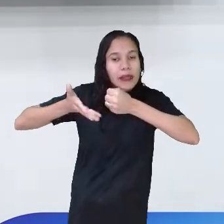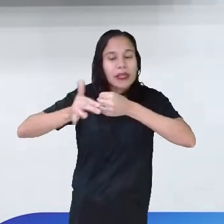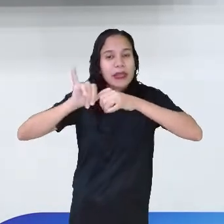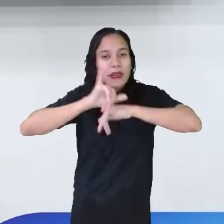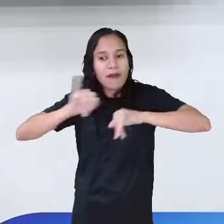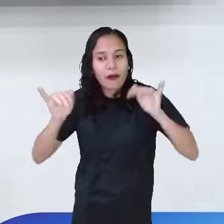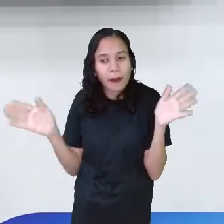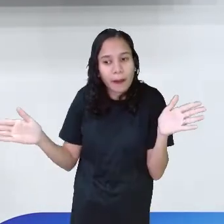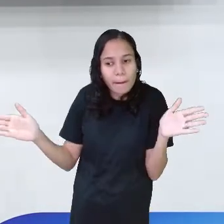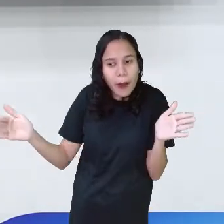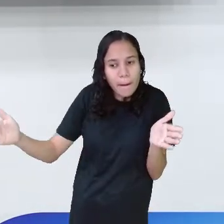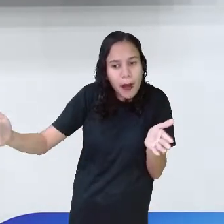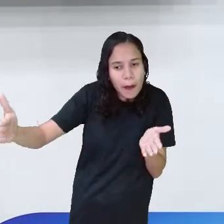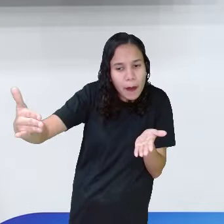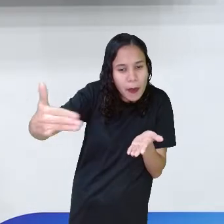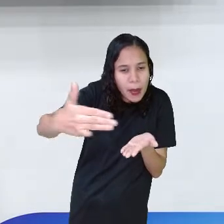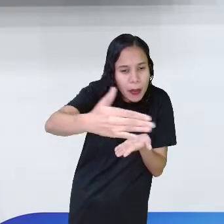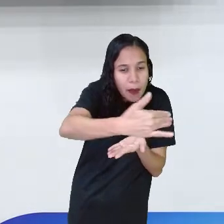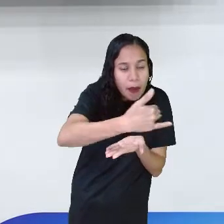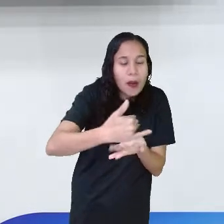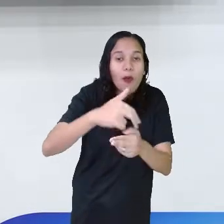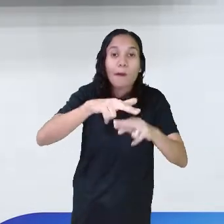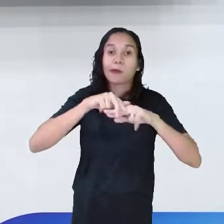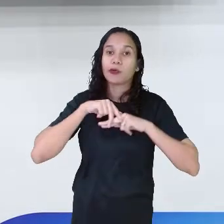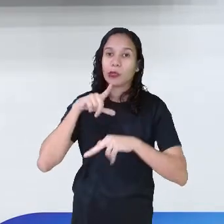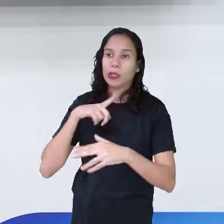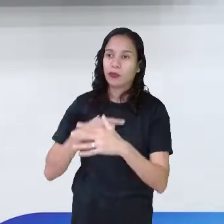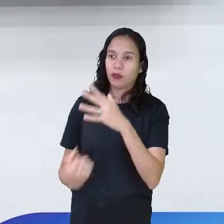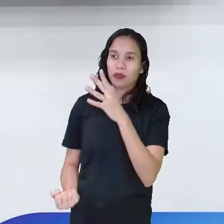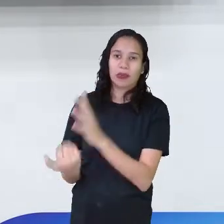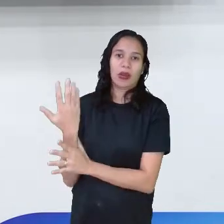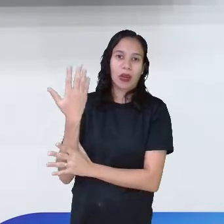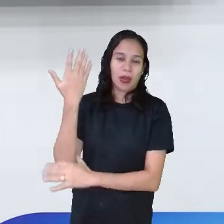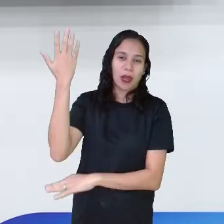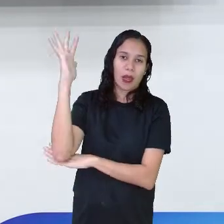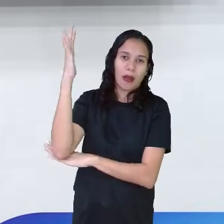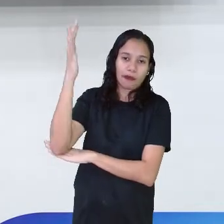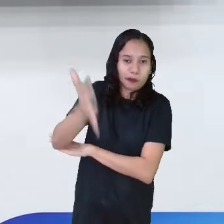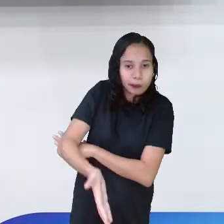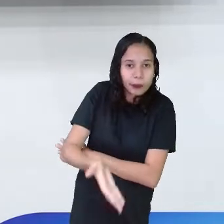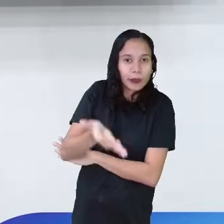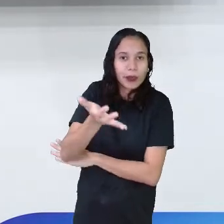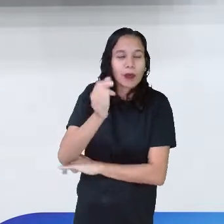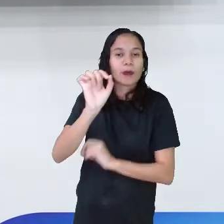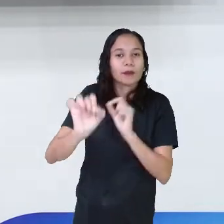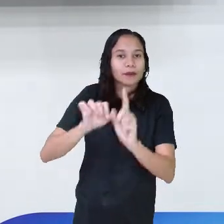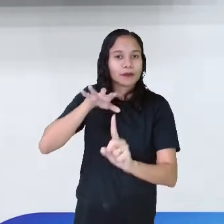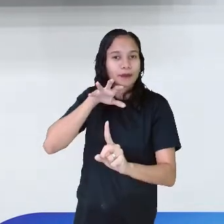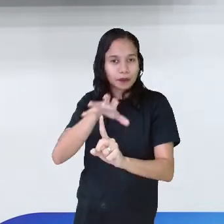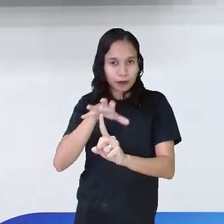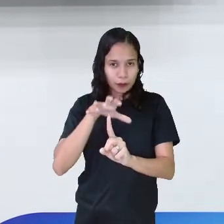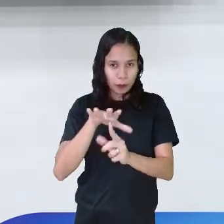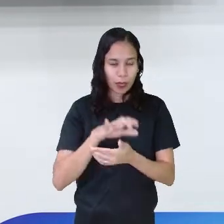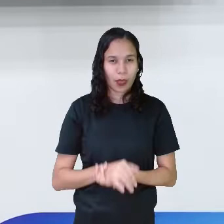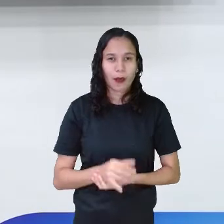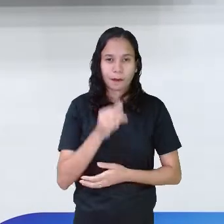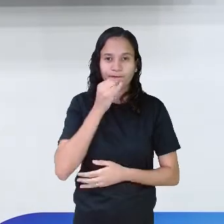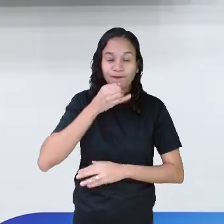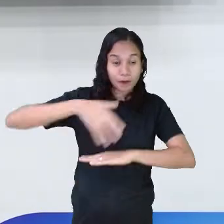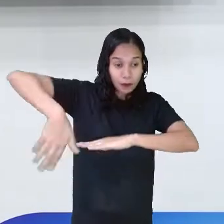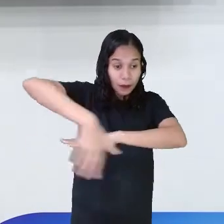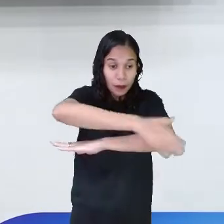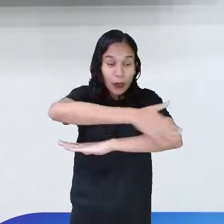levantamento ali, o que causou aquele fato acontecer, que impacto teve ali, por exemplo, se a rua ficou